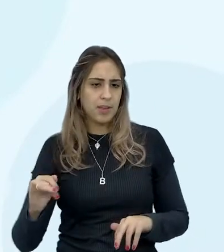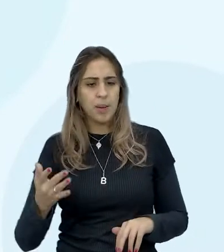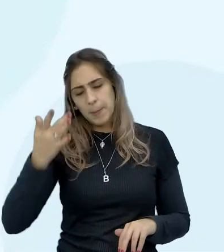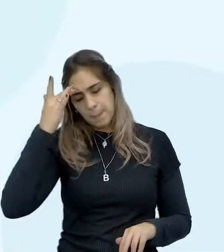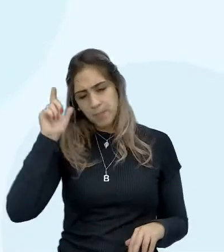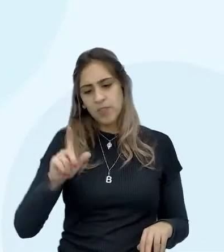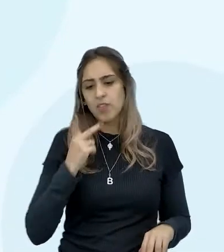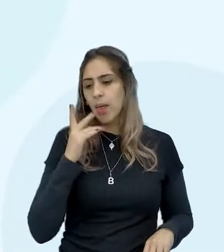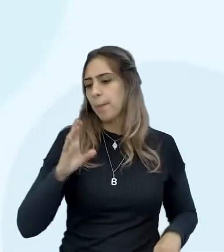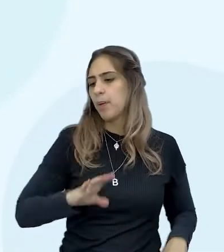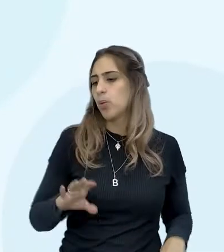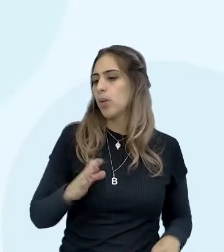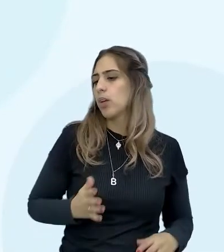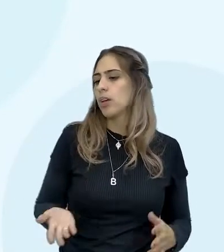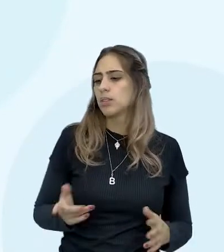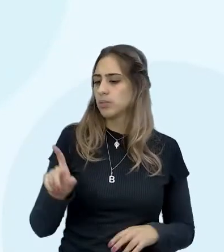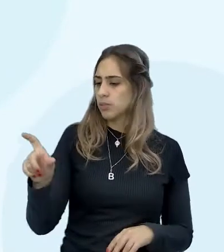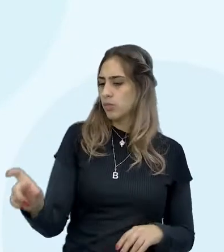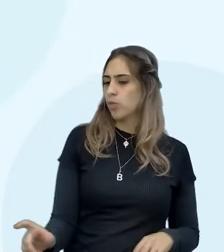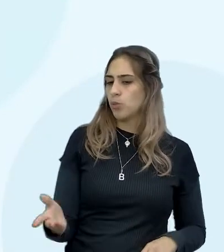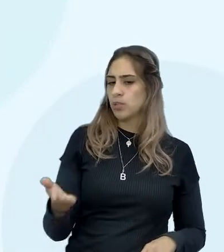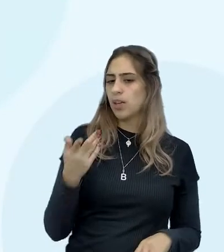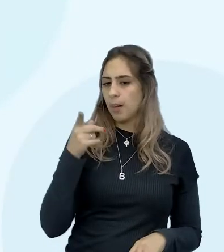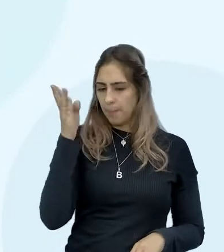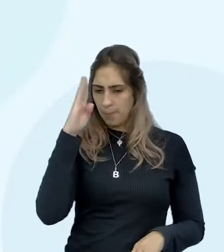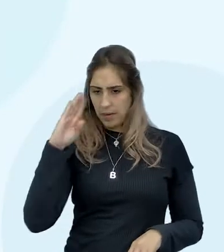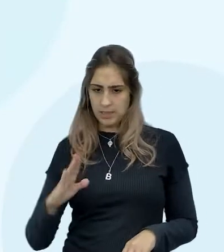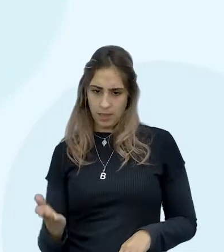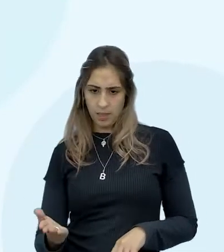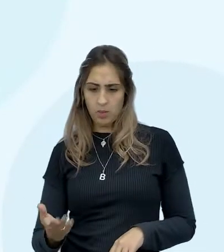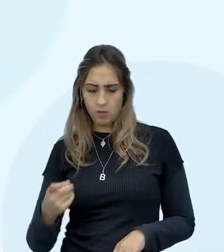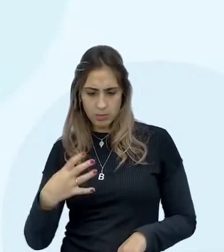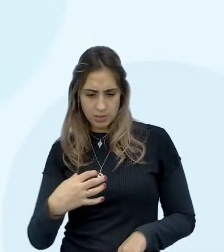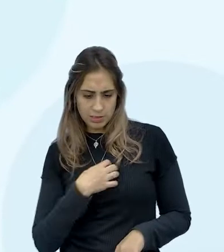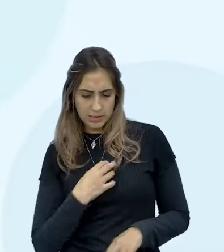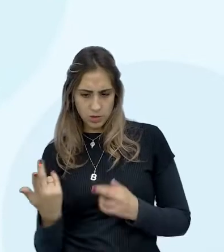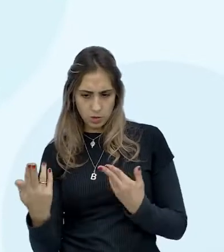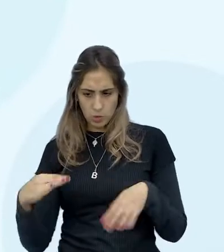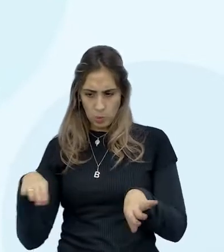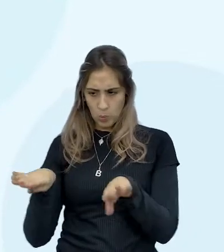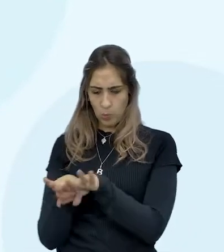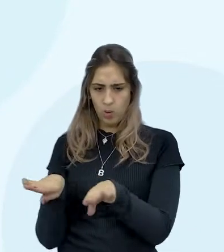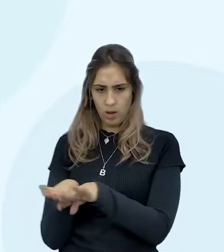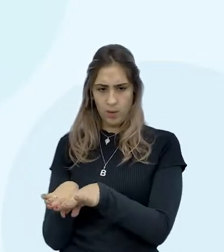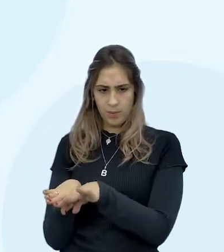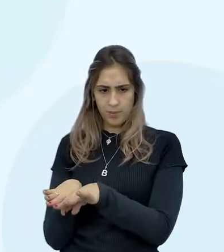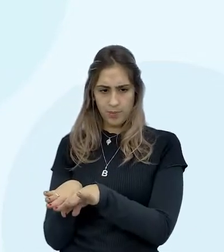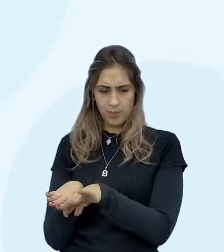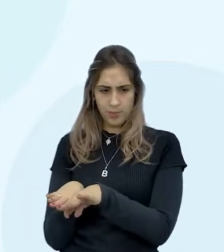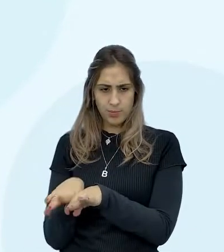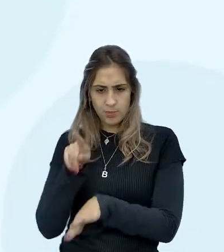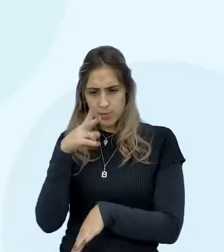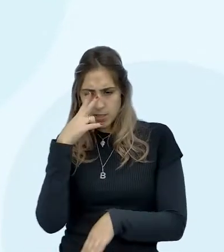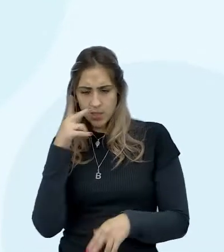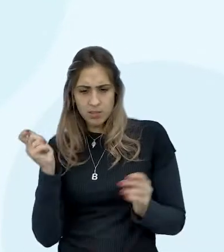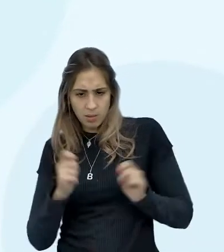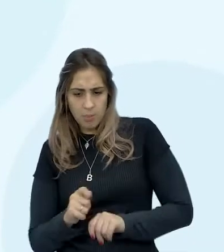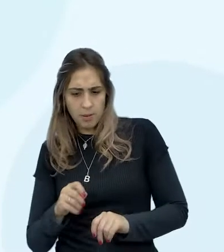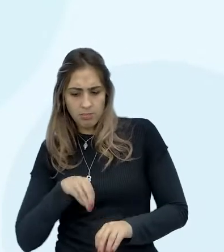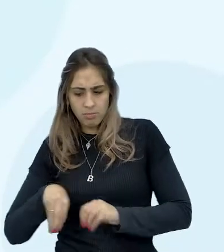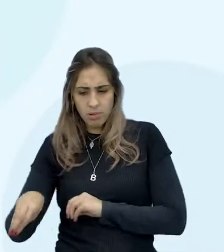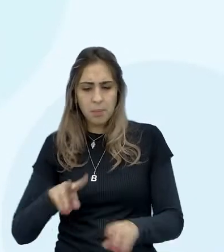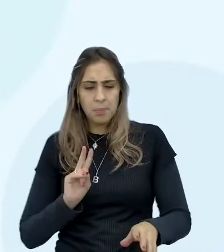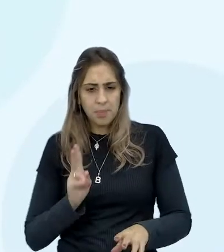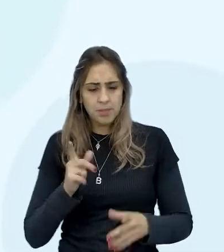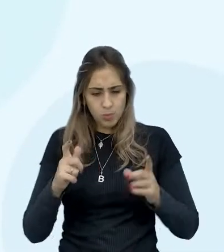fala português. Você, enquanto brasileiro, você se sente igual né? Você acha que pode te colocar na